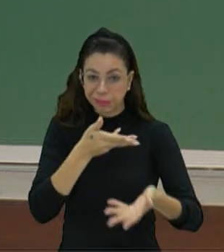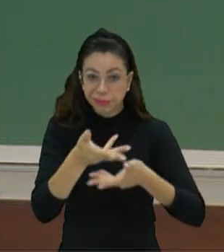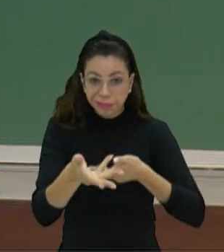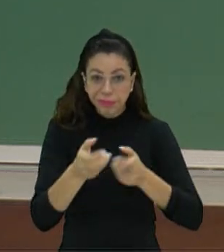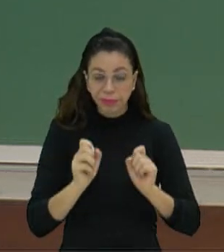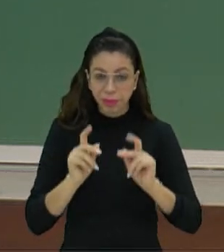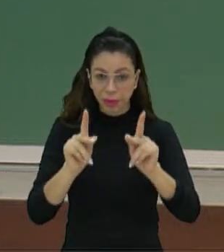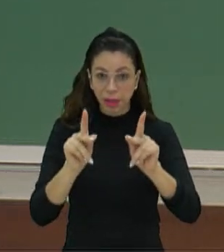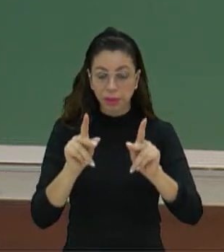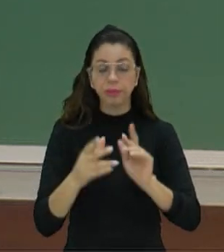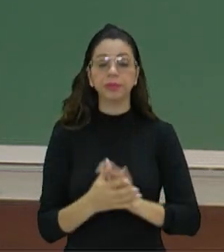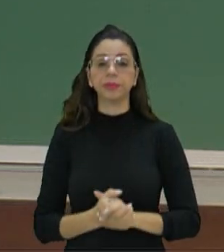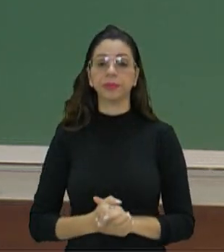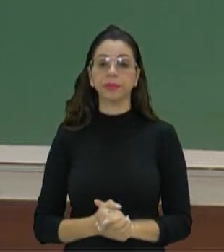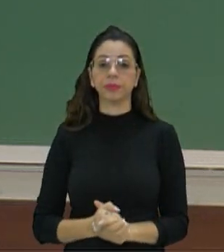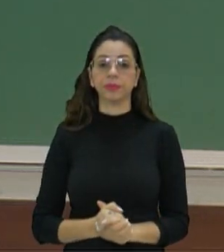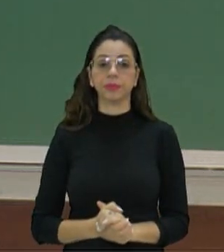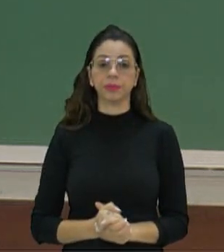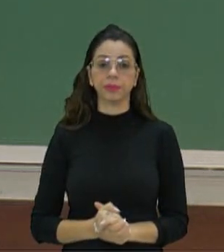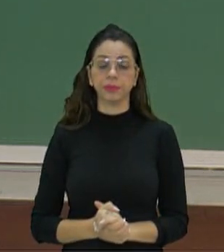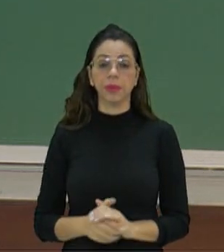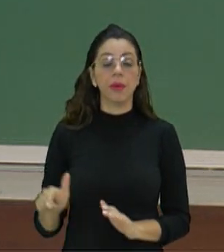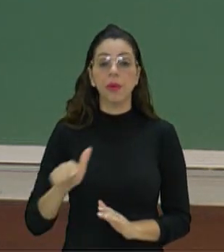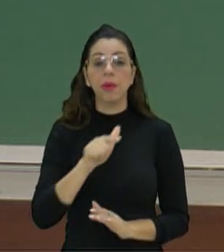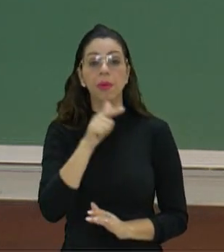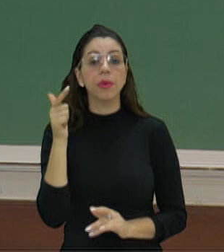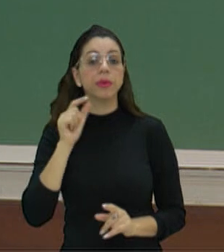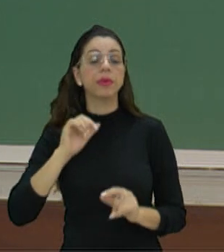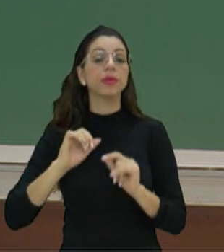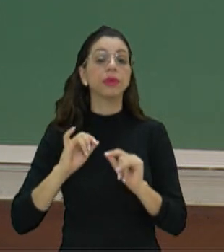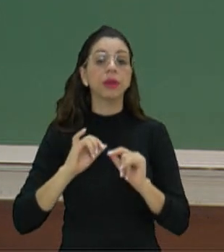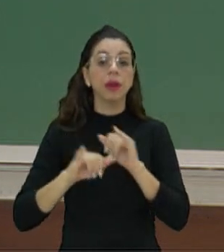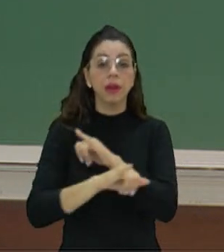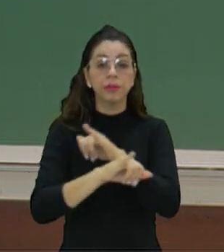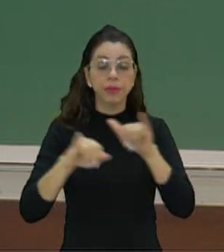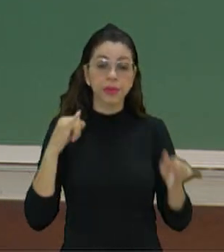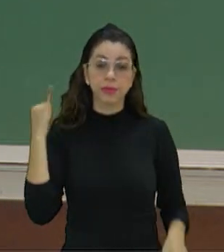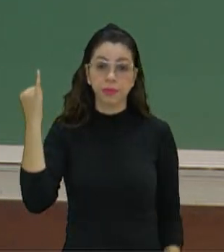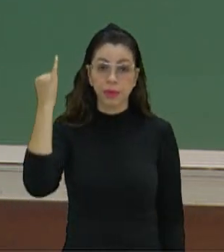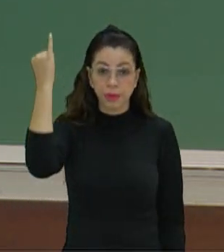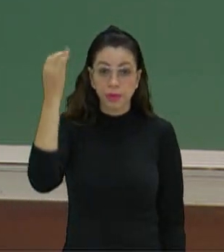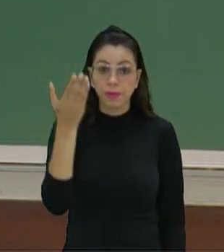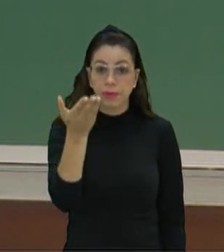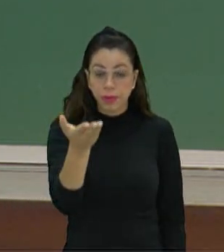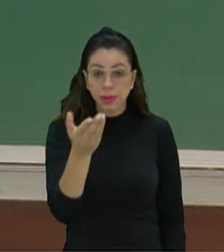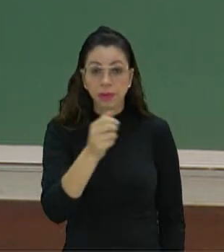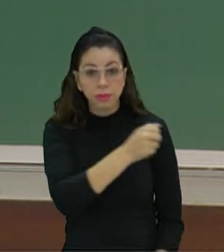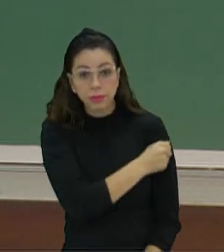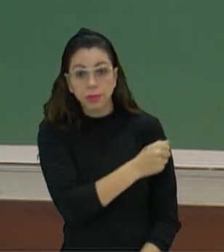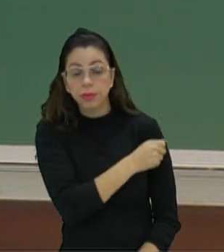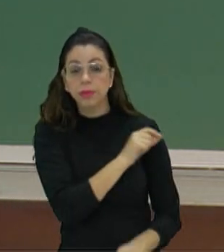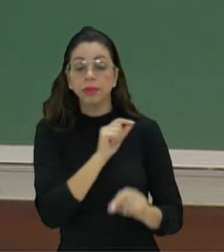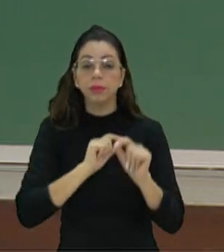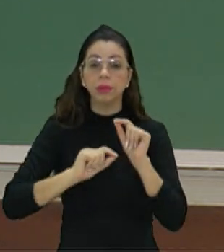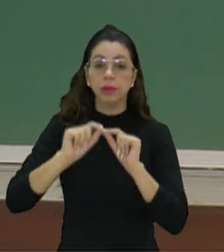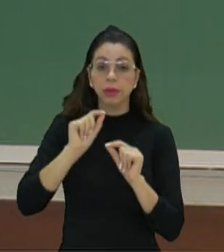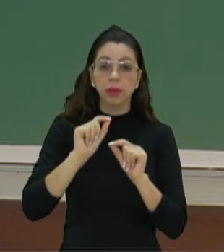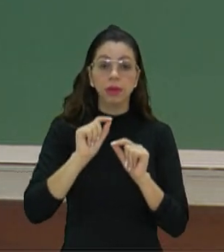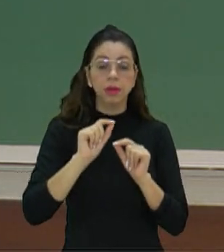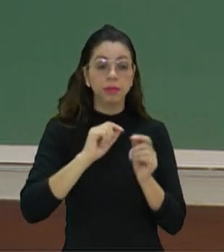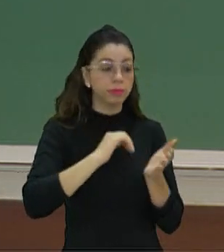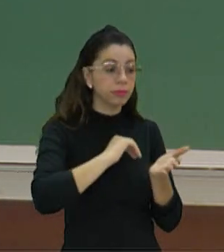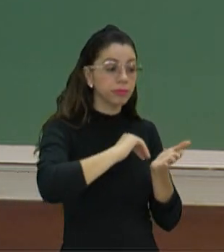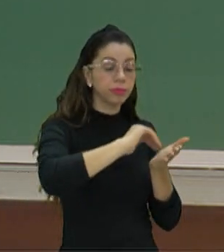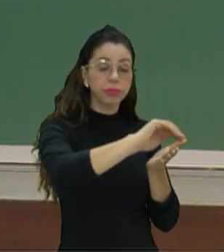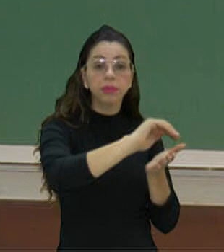o teu professor. E outra coisa importante também é sempre a galera que está pegando as trilhas de aprendizagem, o pessoal que está fazendo pela